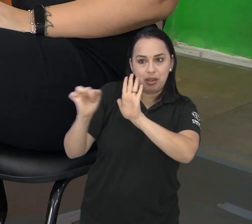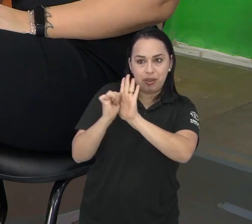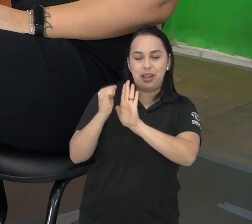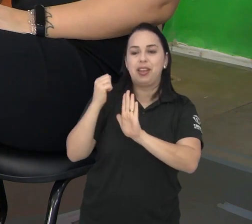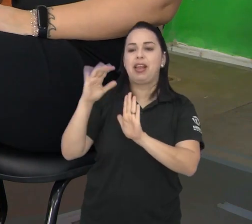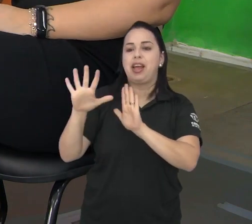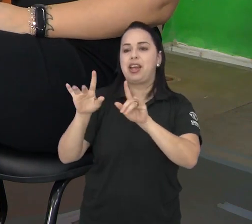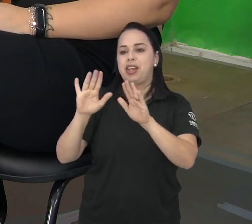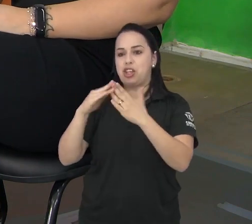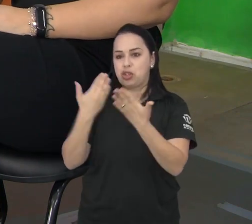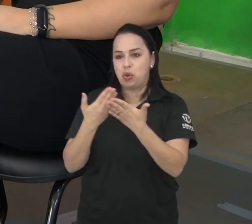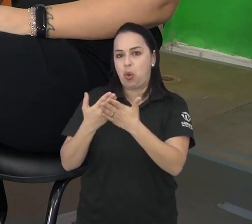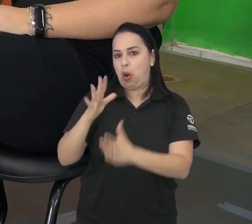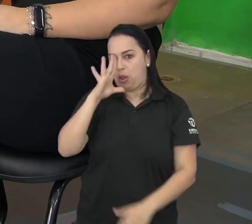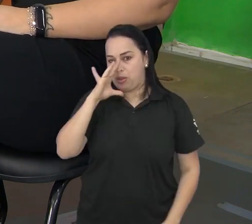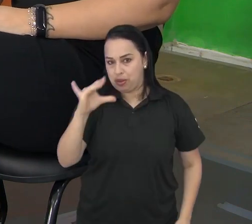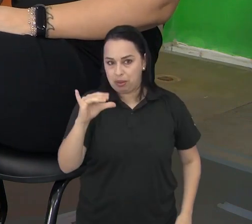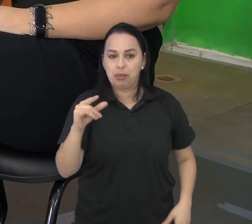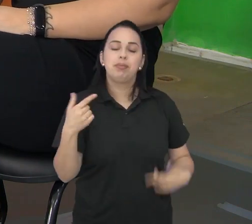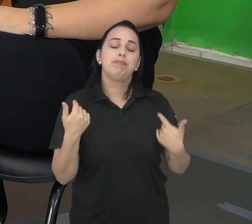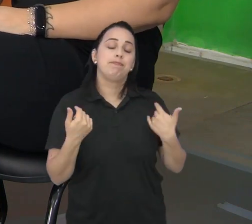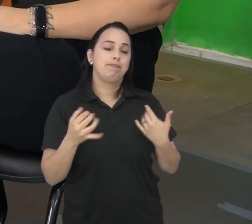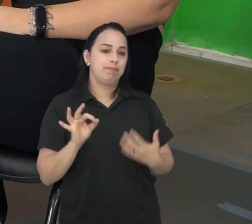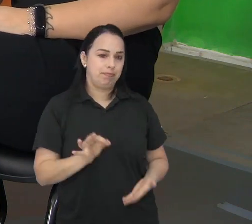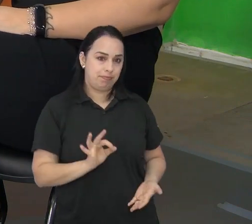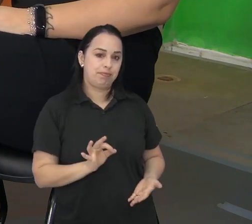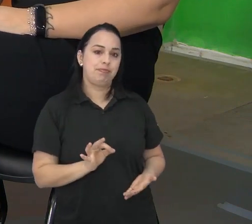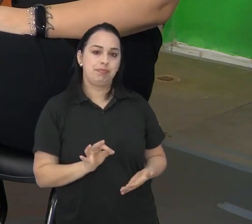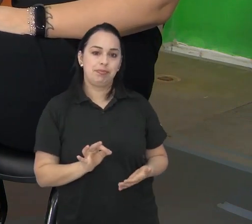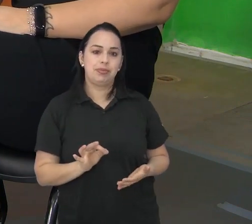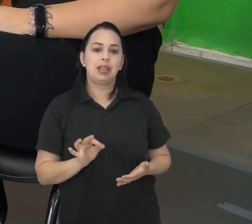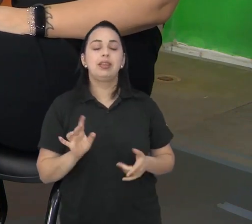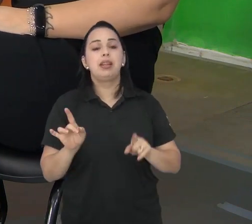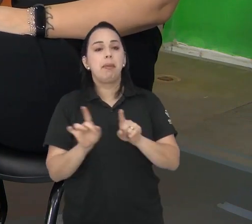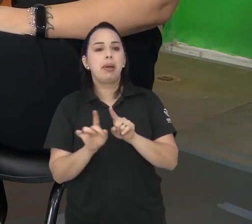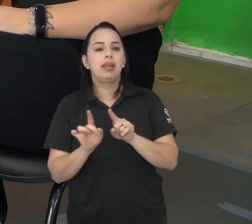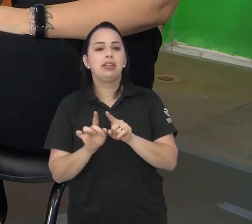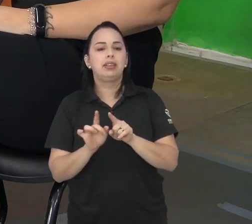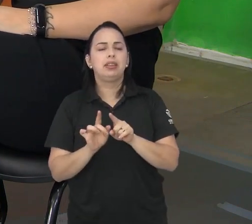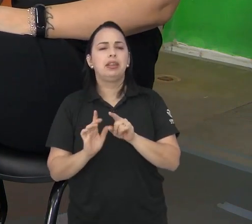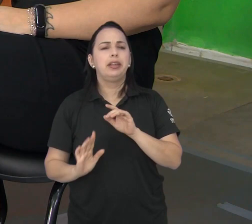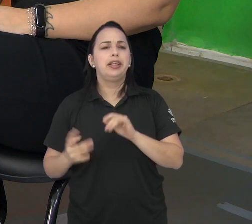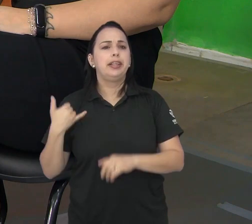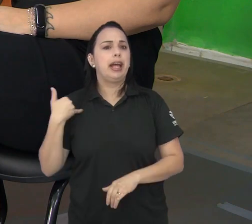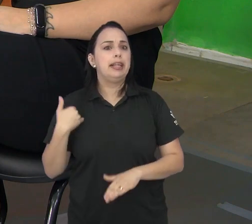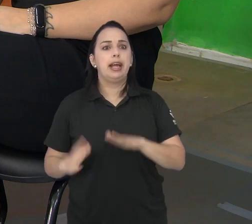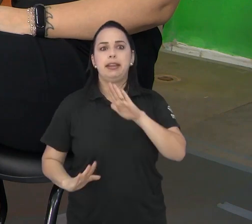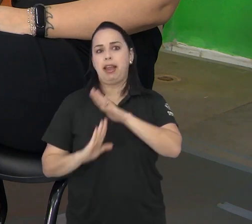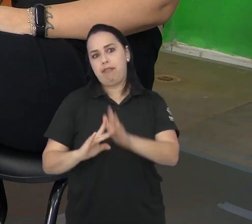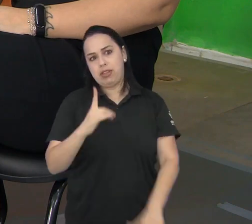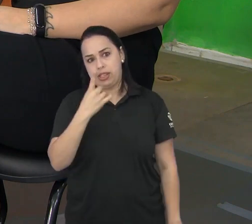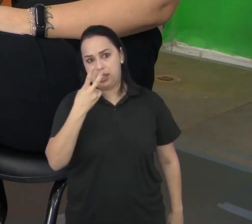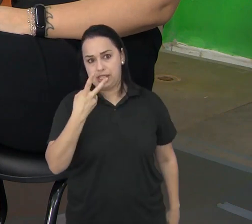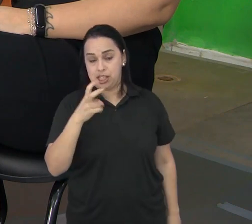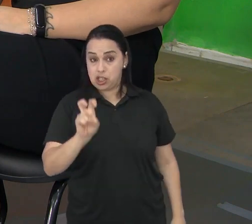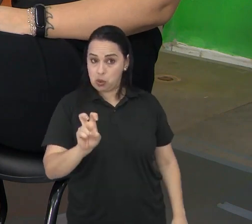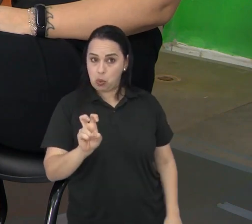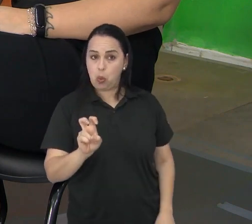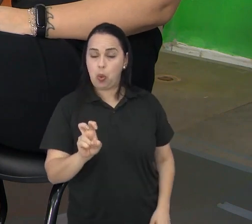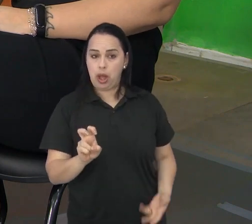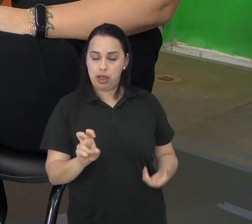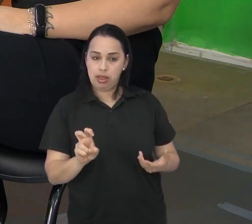para entrar. Aí tem que, enfim, fazer parte lá do Conservatório e ter uma, acho que até 25 anos,